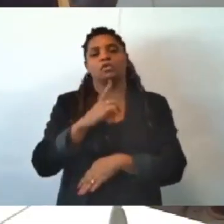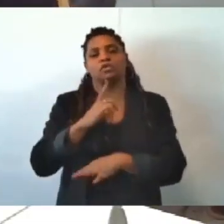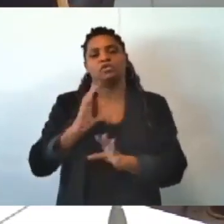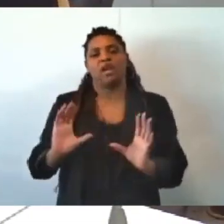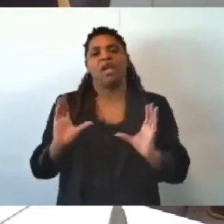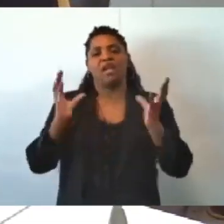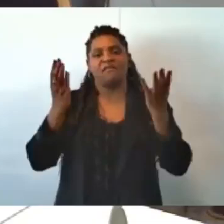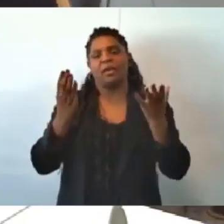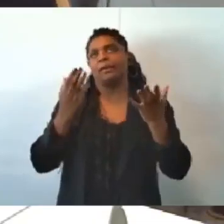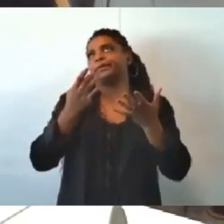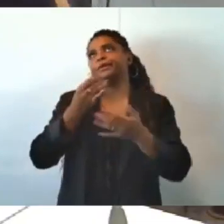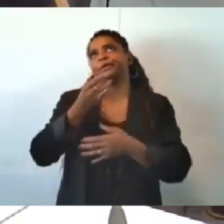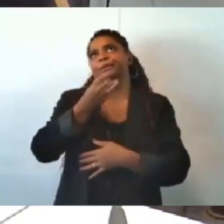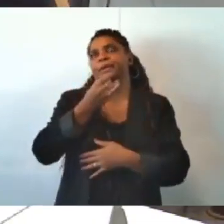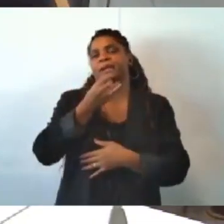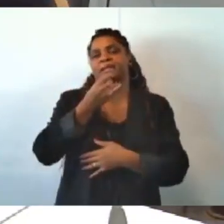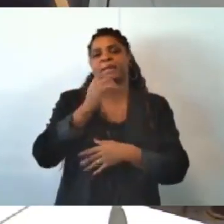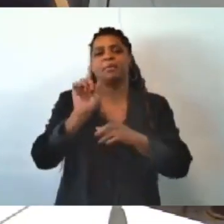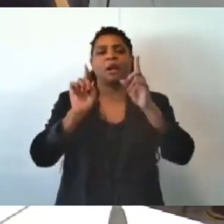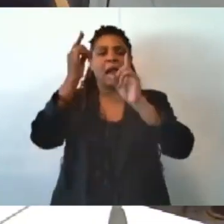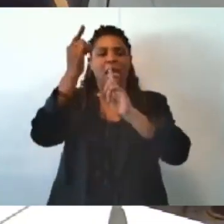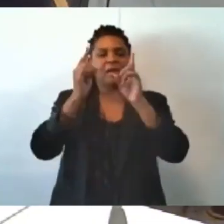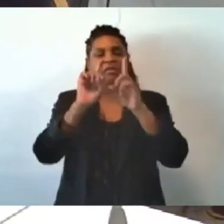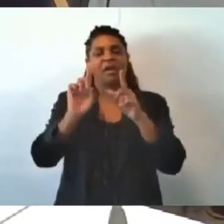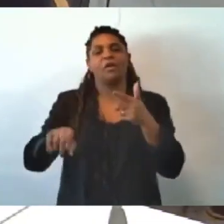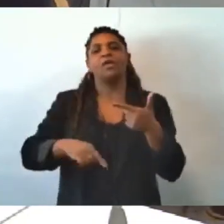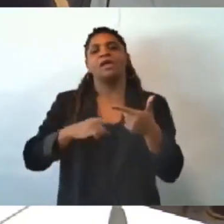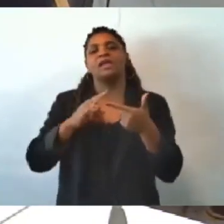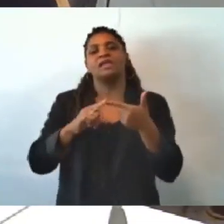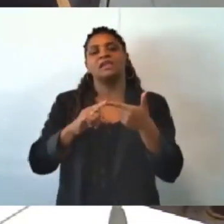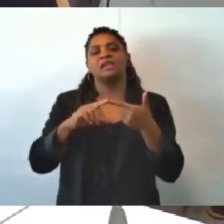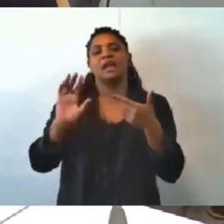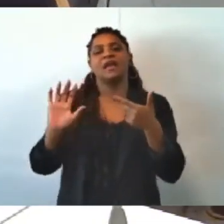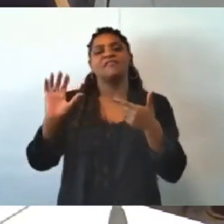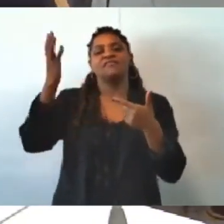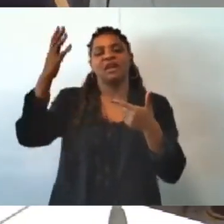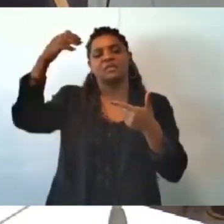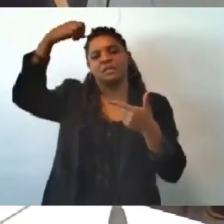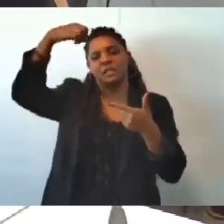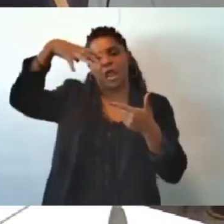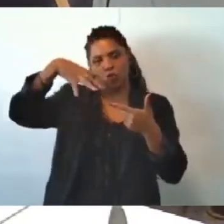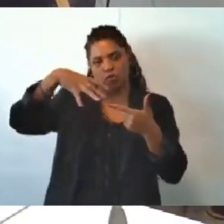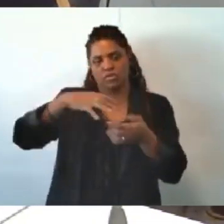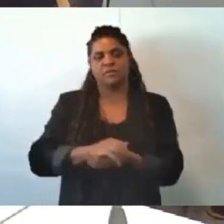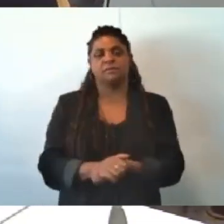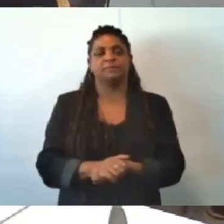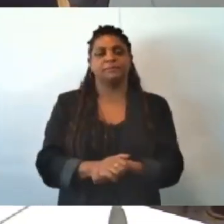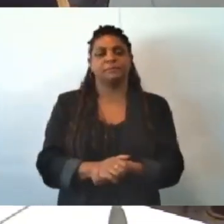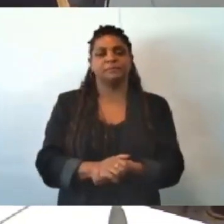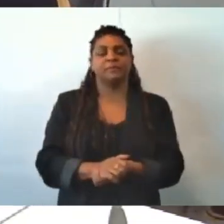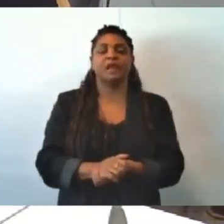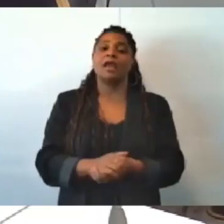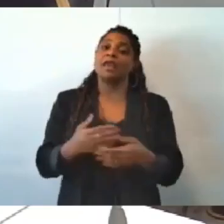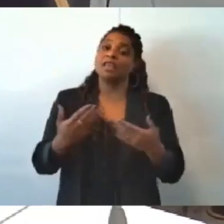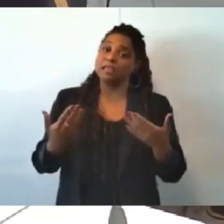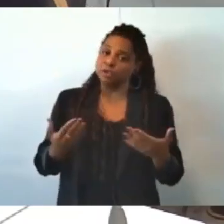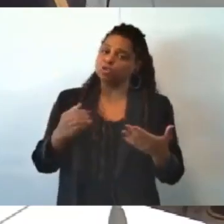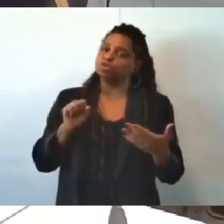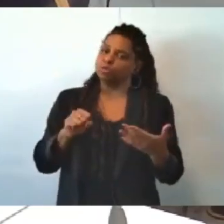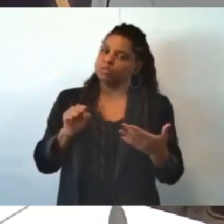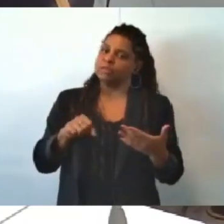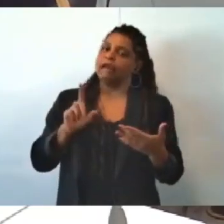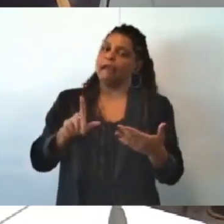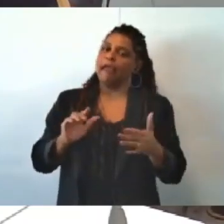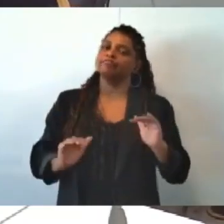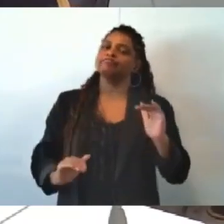Luz, como tivemos recentemente. Essa abordagem, sim, para nós é equilibrada e promove o uso